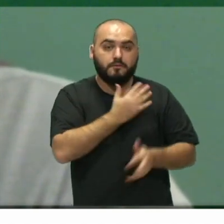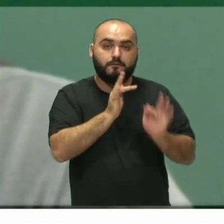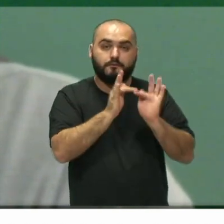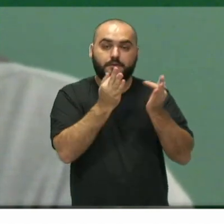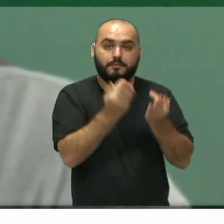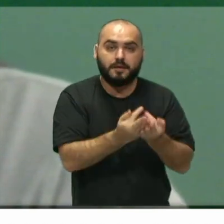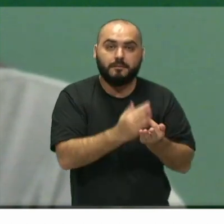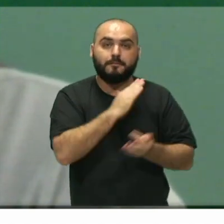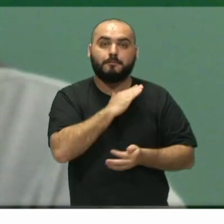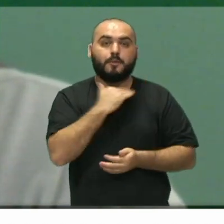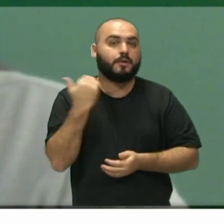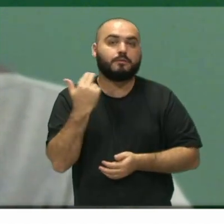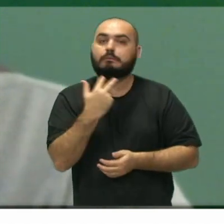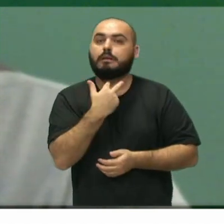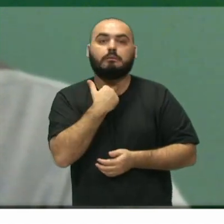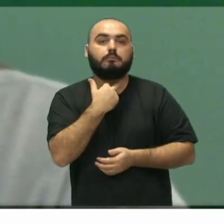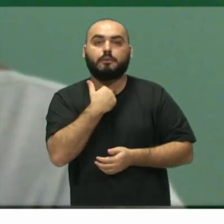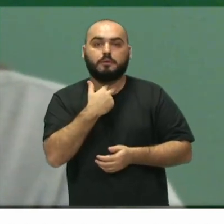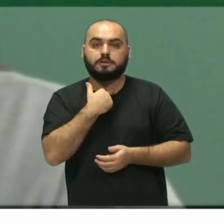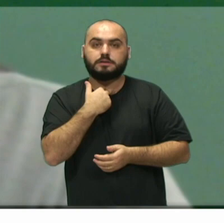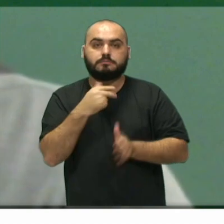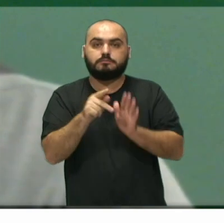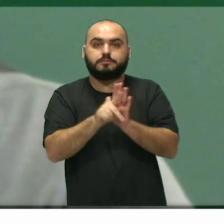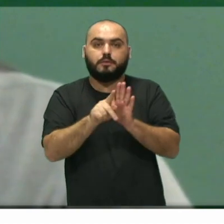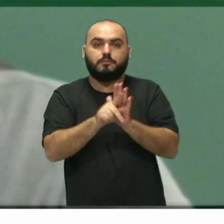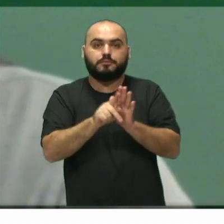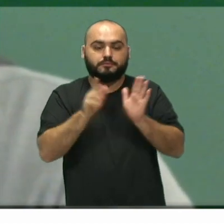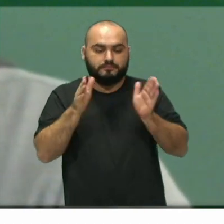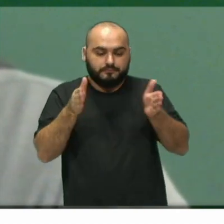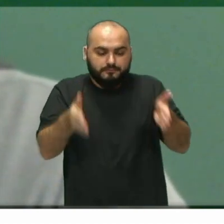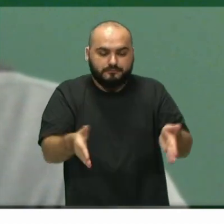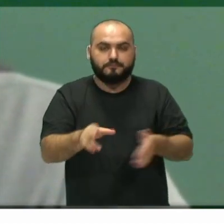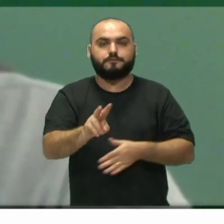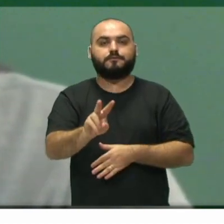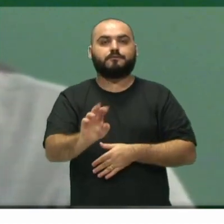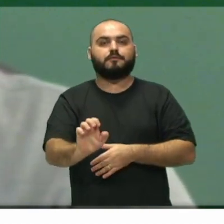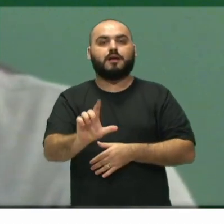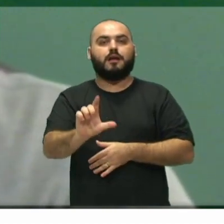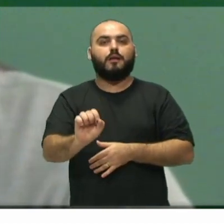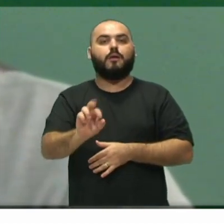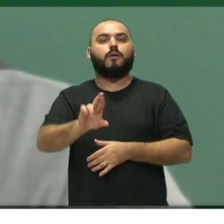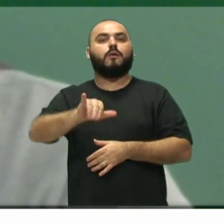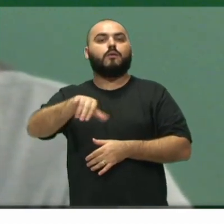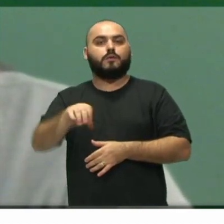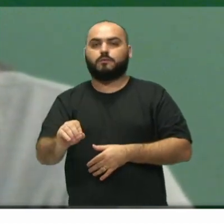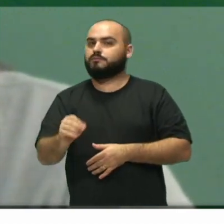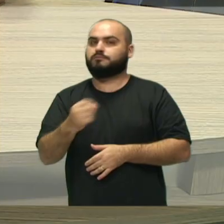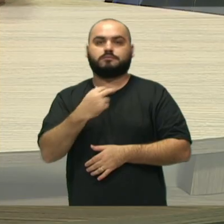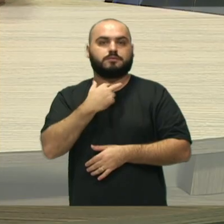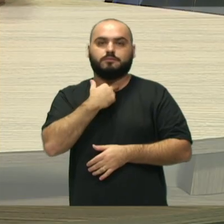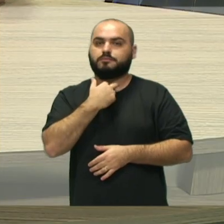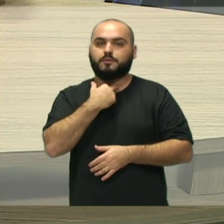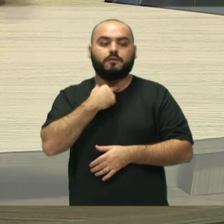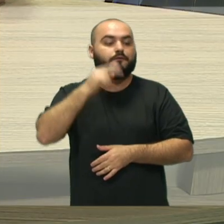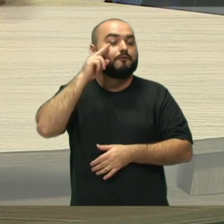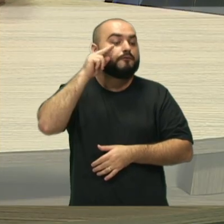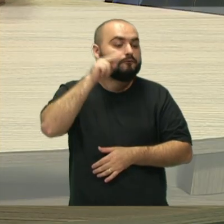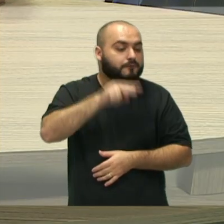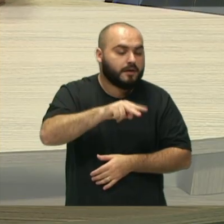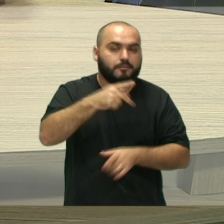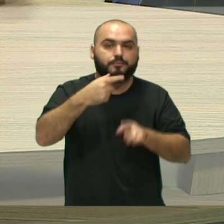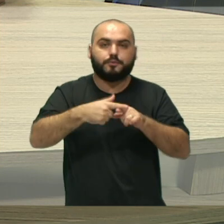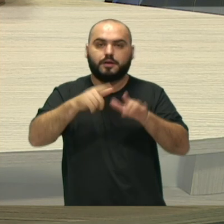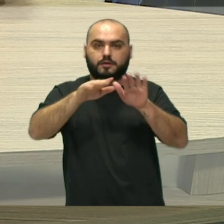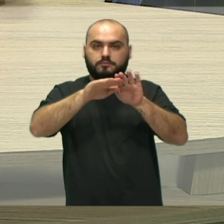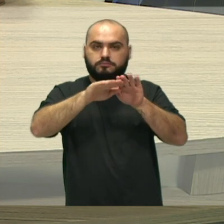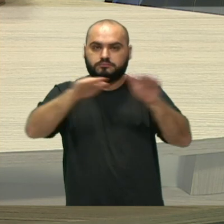se despedir adequadamente, aquela questão de não se poder fazer um velório adequado, caixão fechado, não se pode ver a